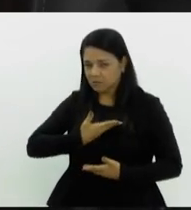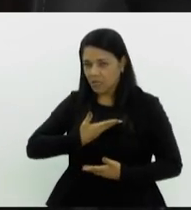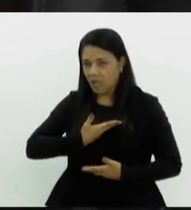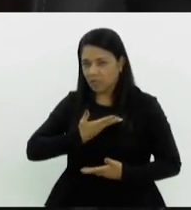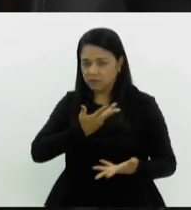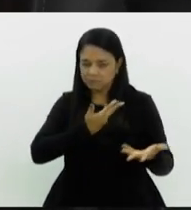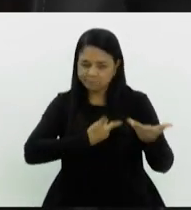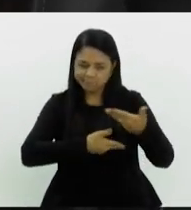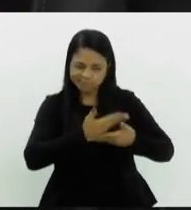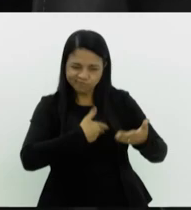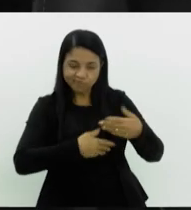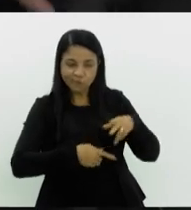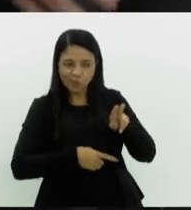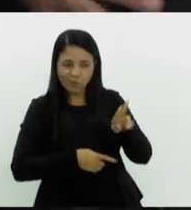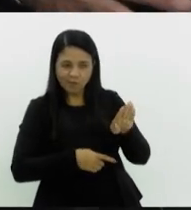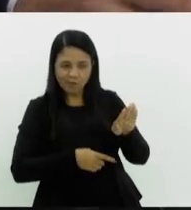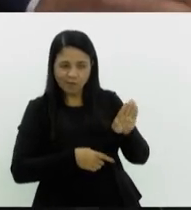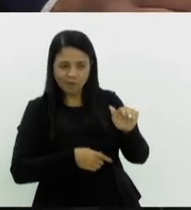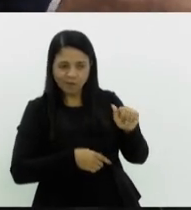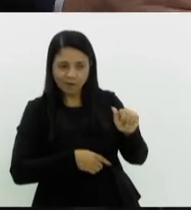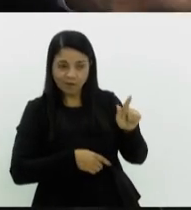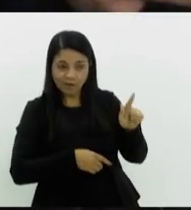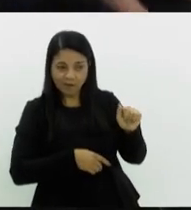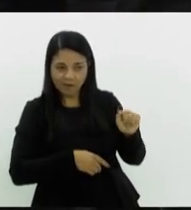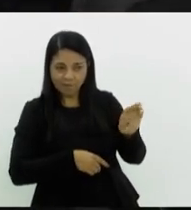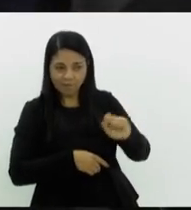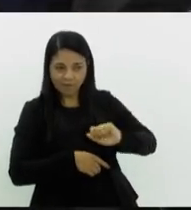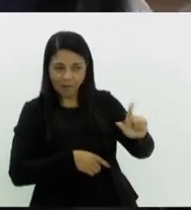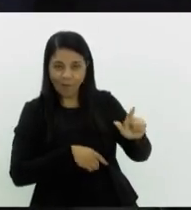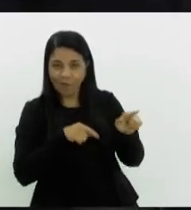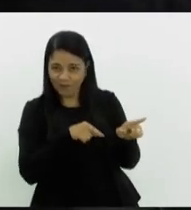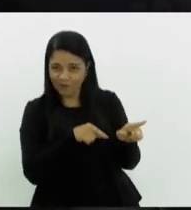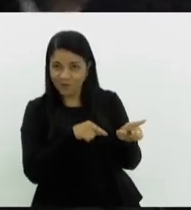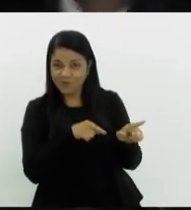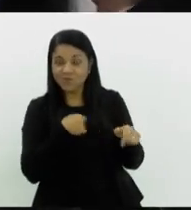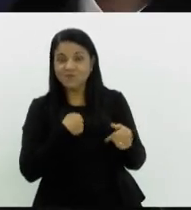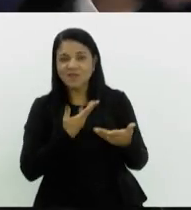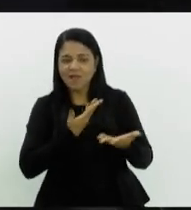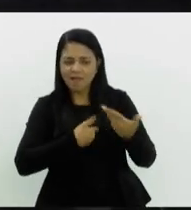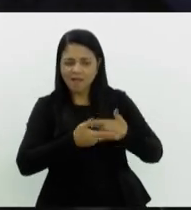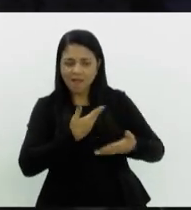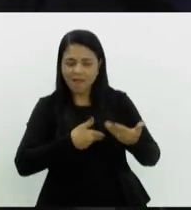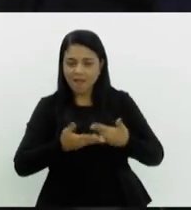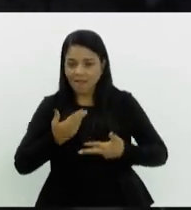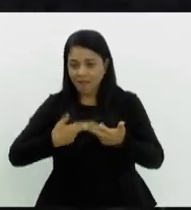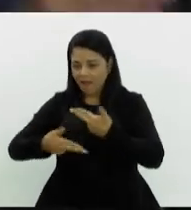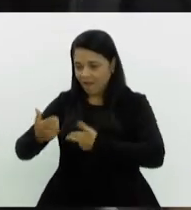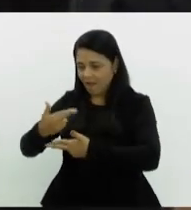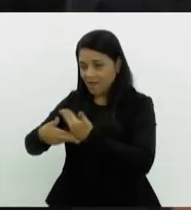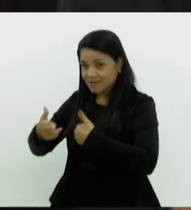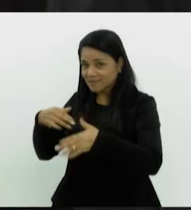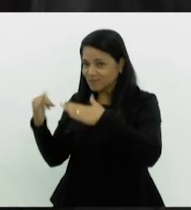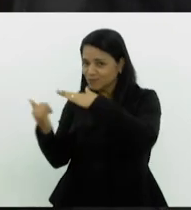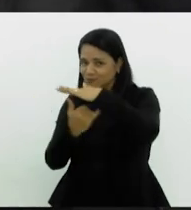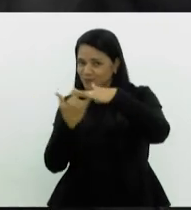com o Gabriel, a partir daquele dia, a relação